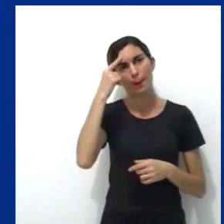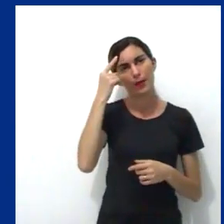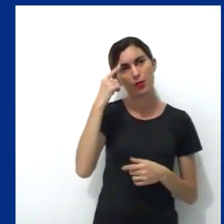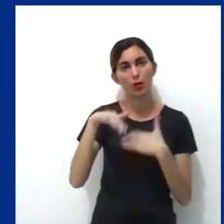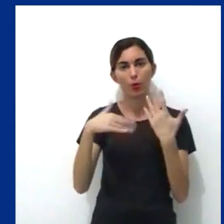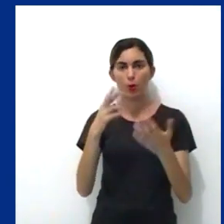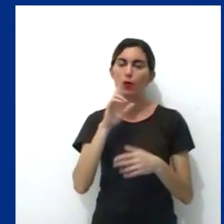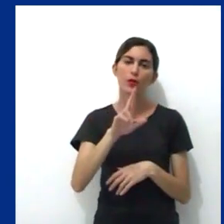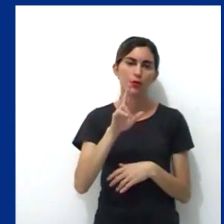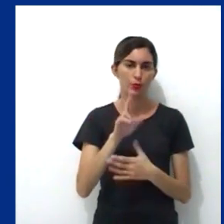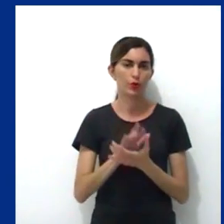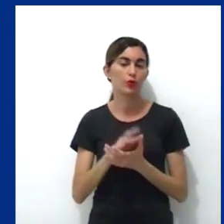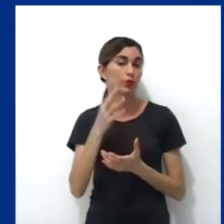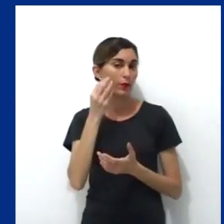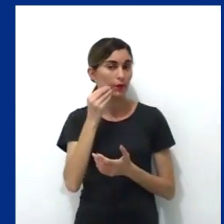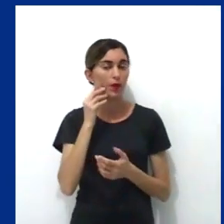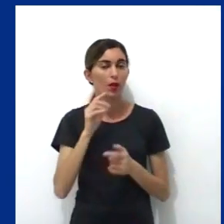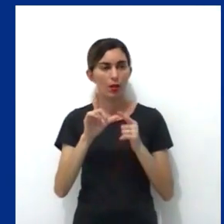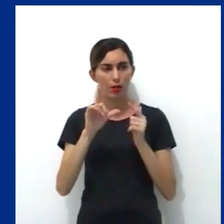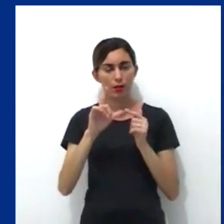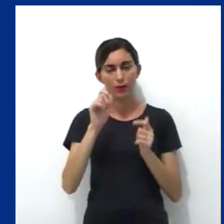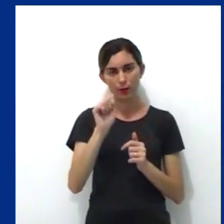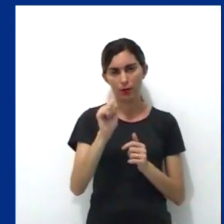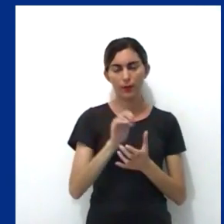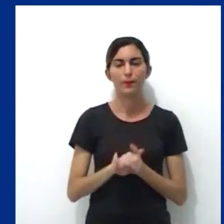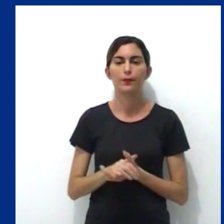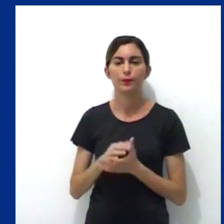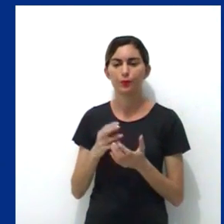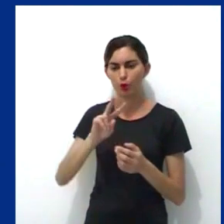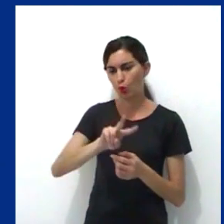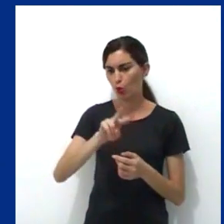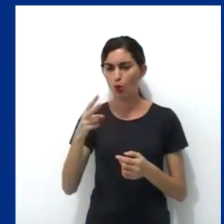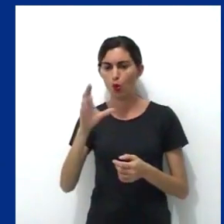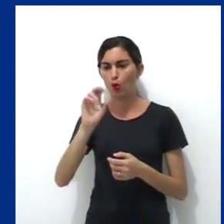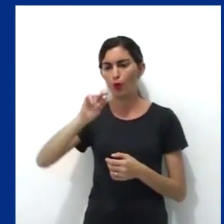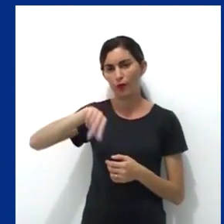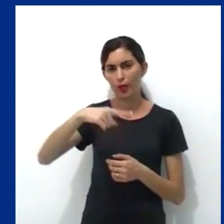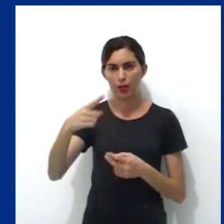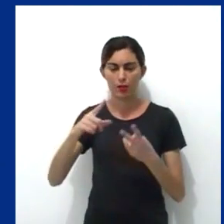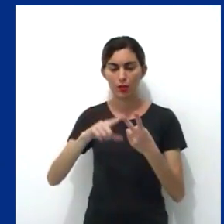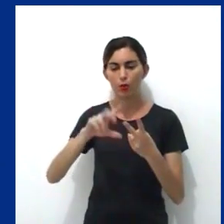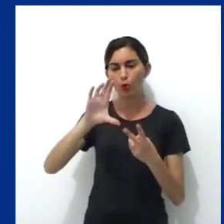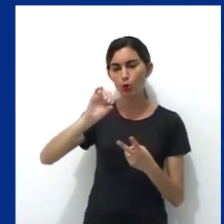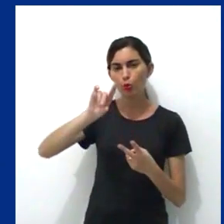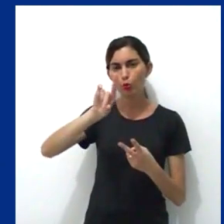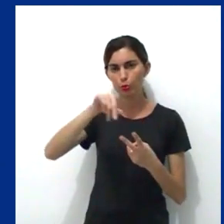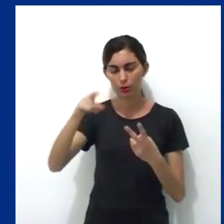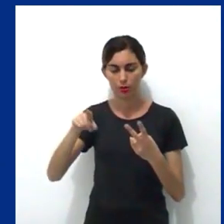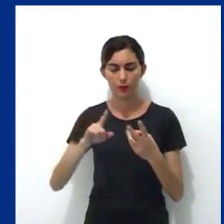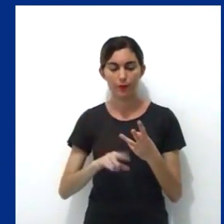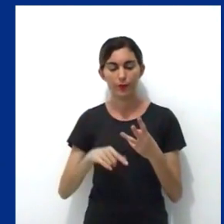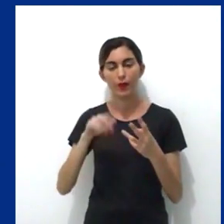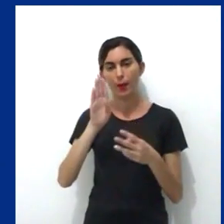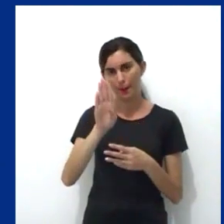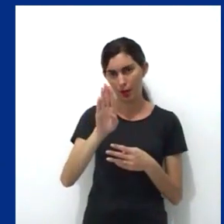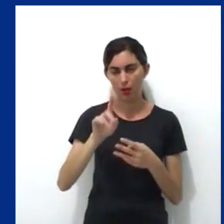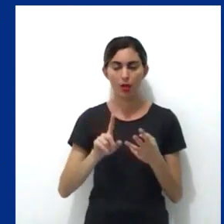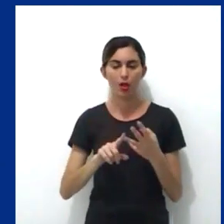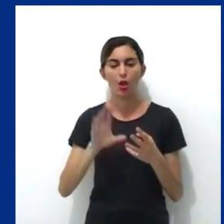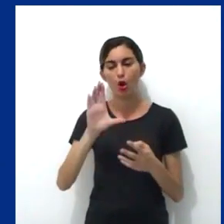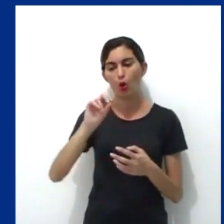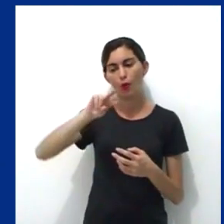mantém aquecido, é um processo. E quando ele mostra as luvas, é outro. Então vamos pensar, eu vou ler para vocês